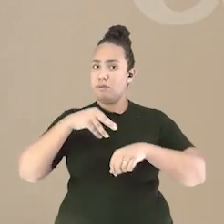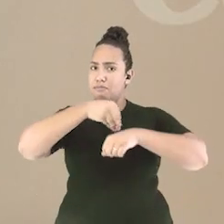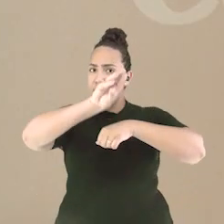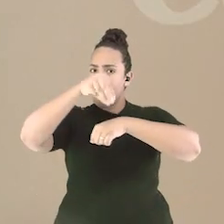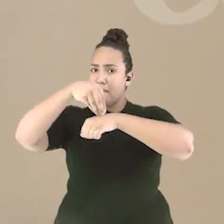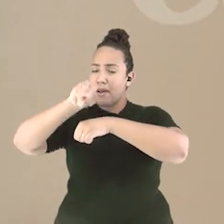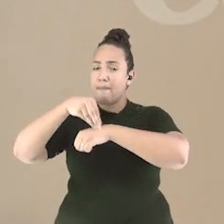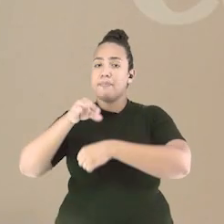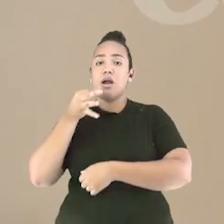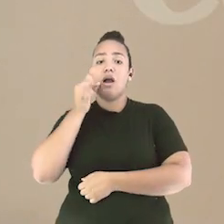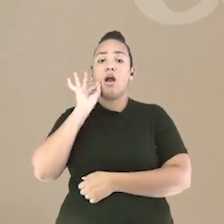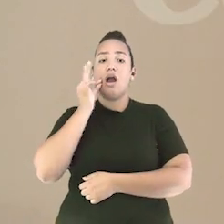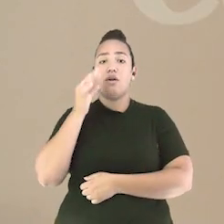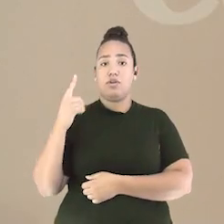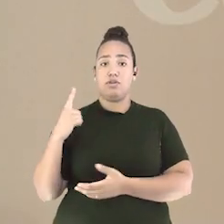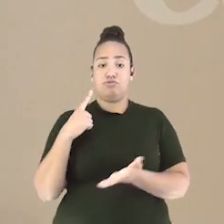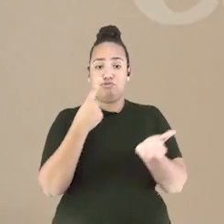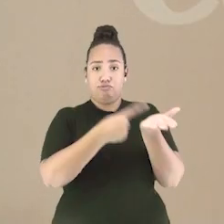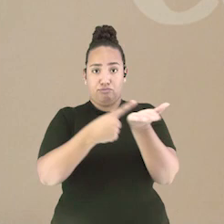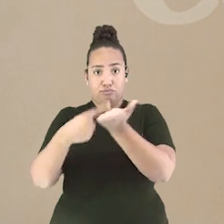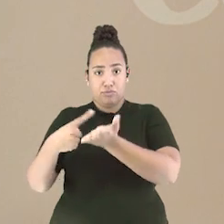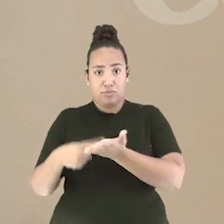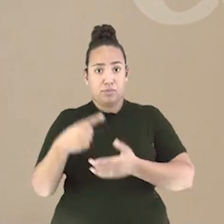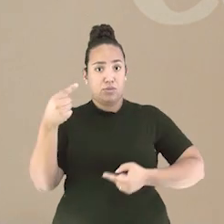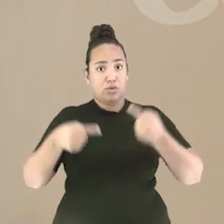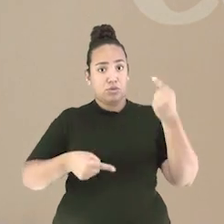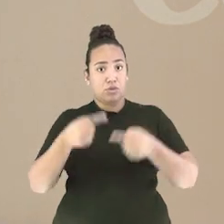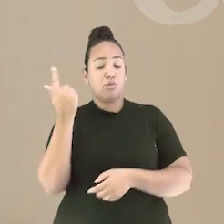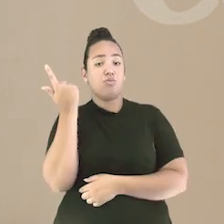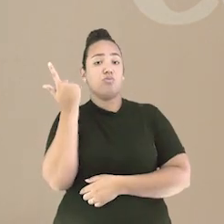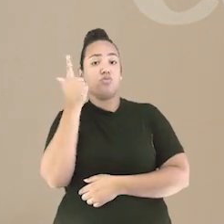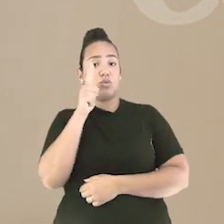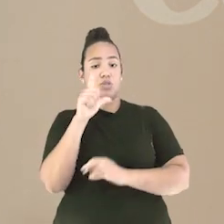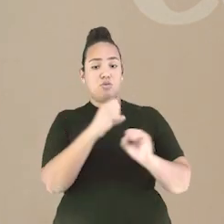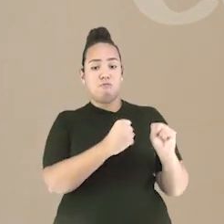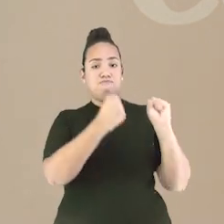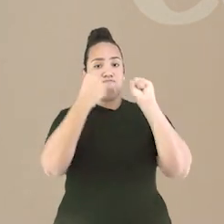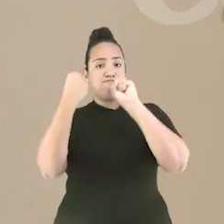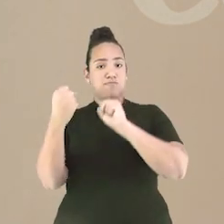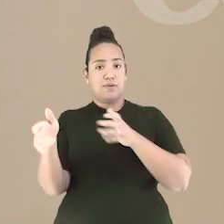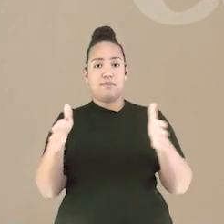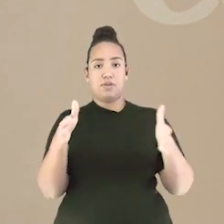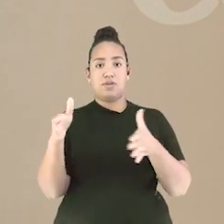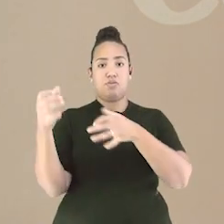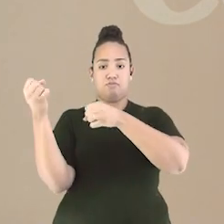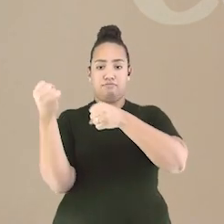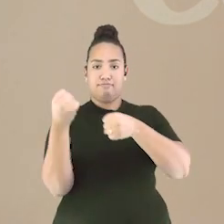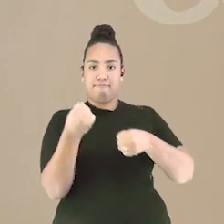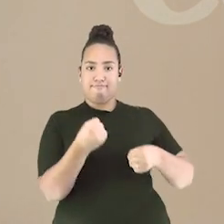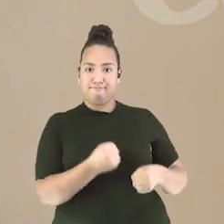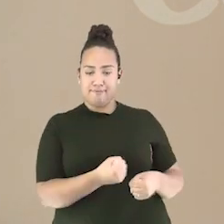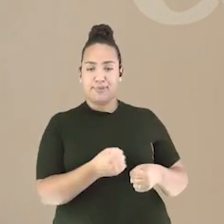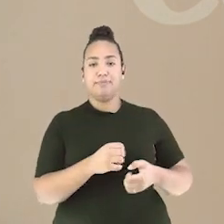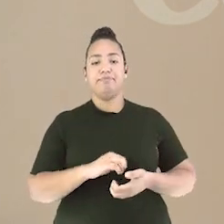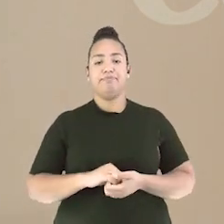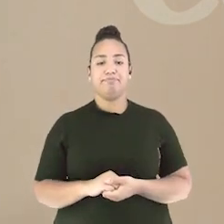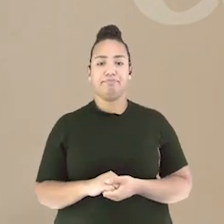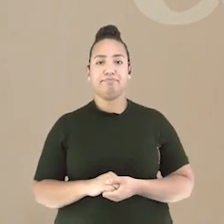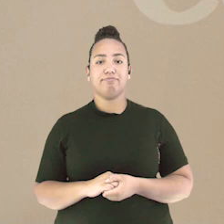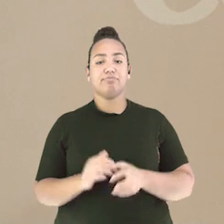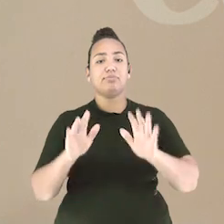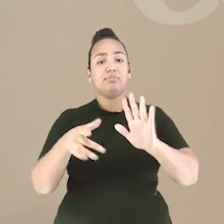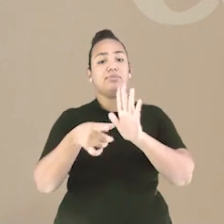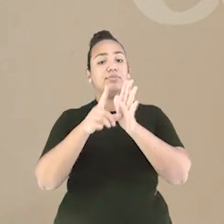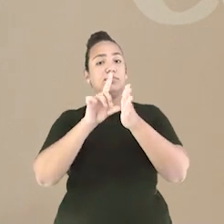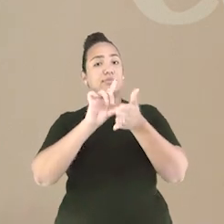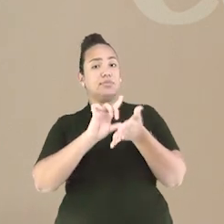e, junto a um acordo político que fizeram, conseguiram se manter no poder durante toda a República Oligárquica.